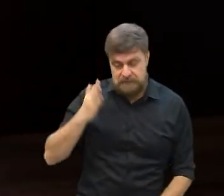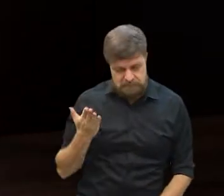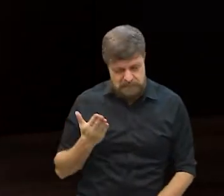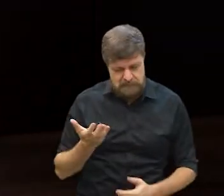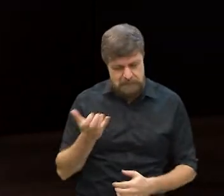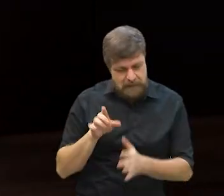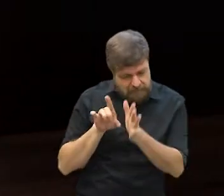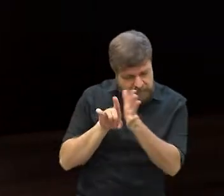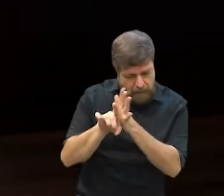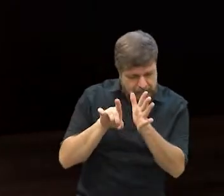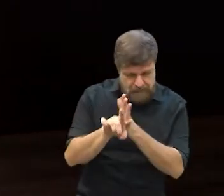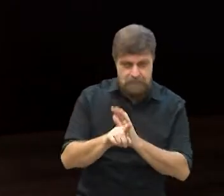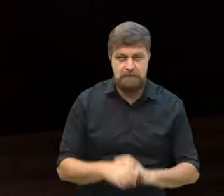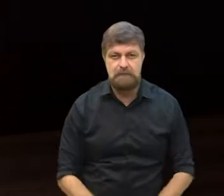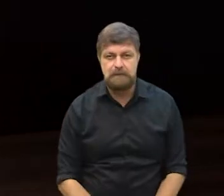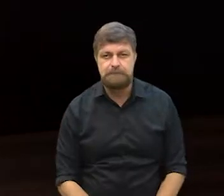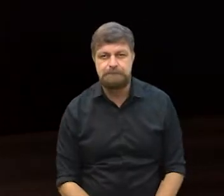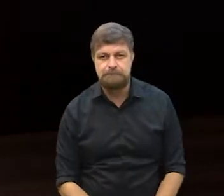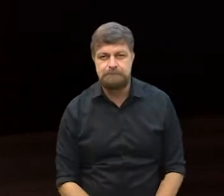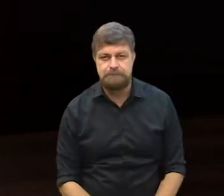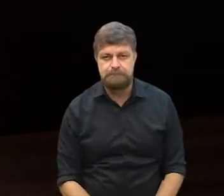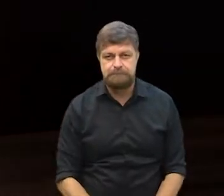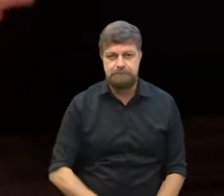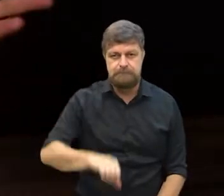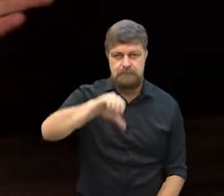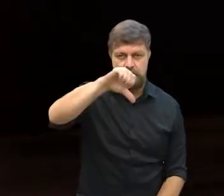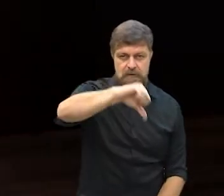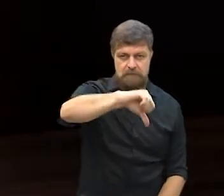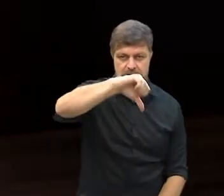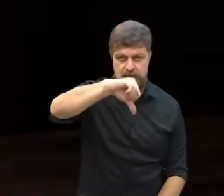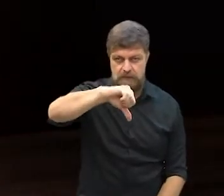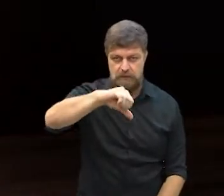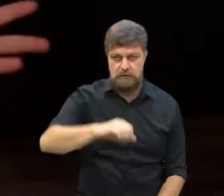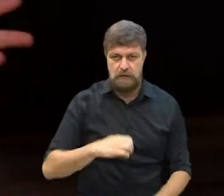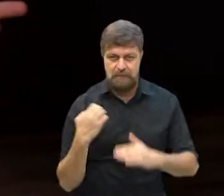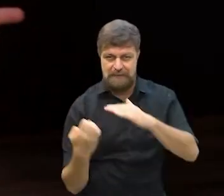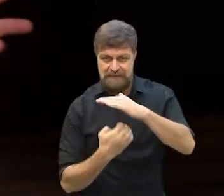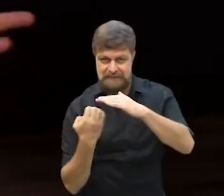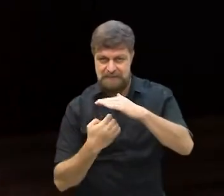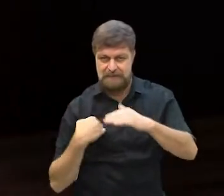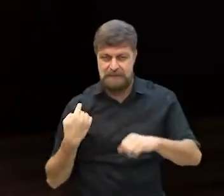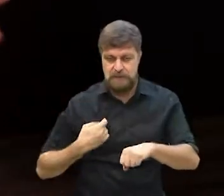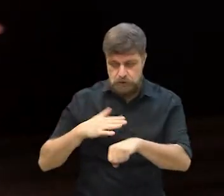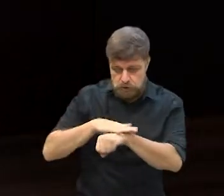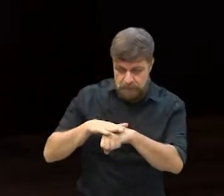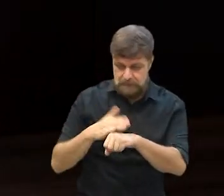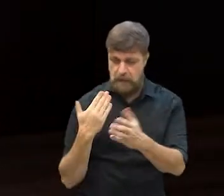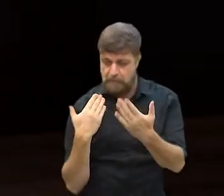uma pergunta, Gustavo, que 99% das empresas que a